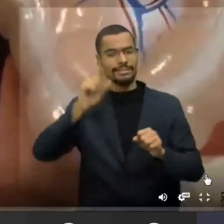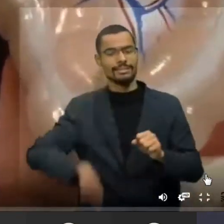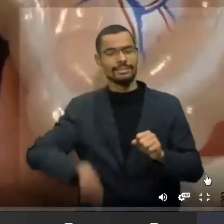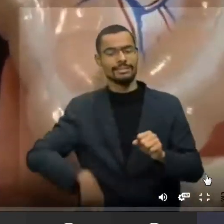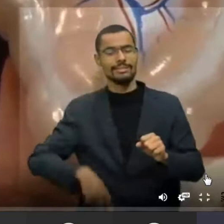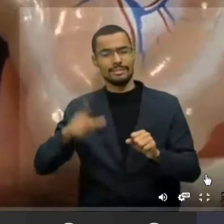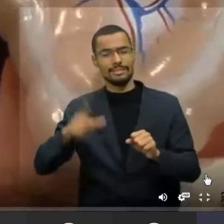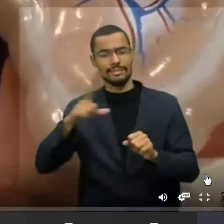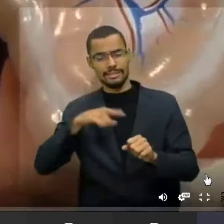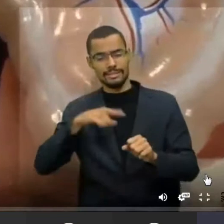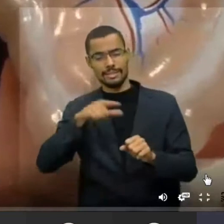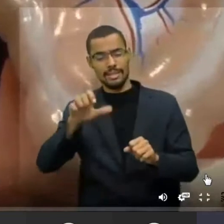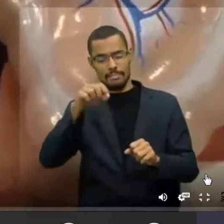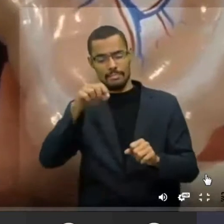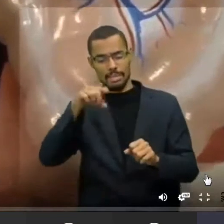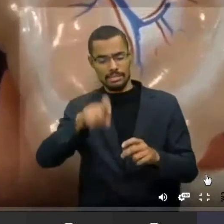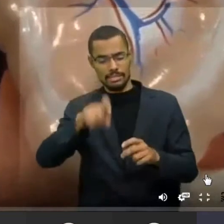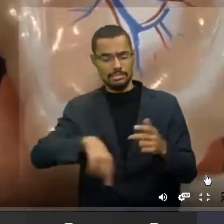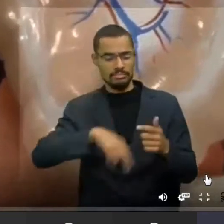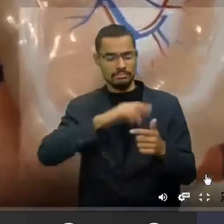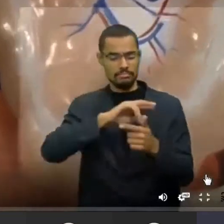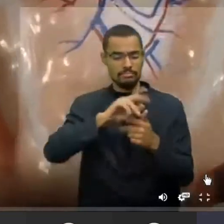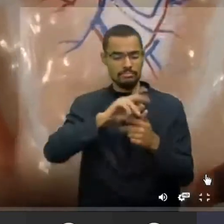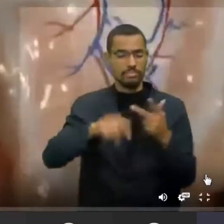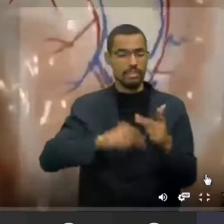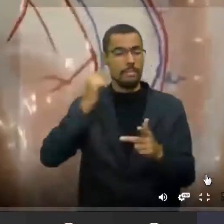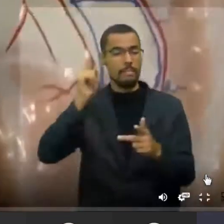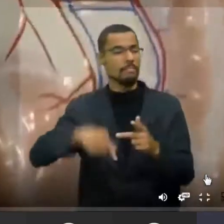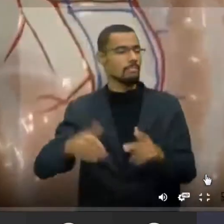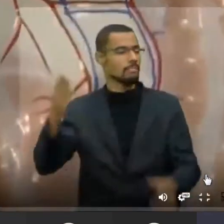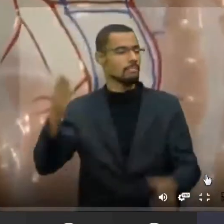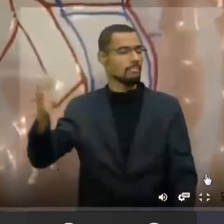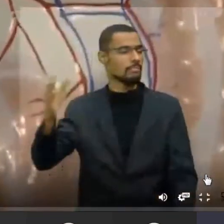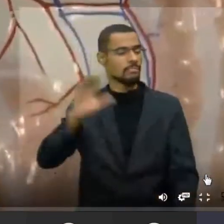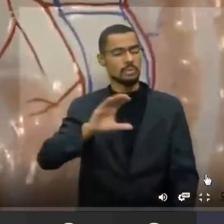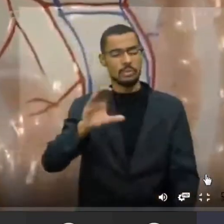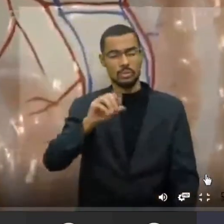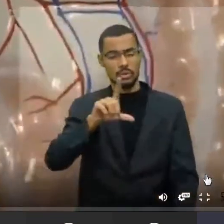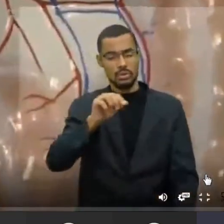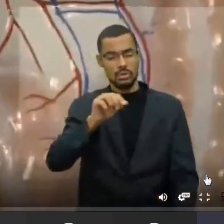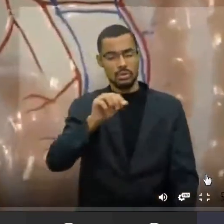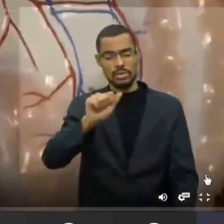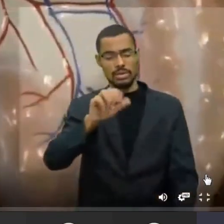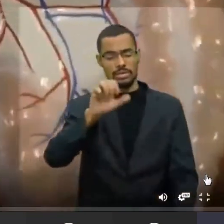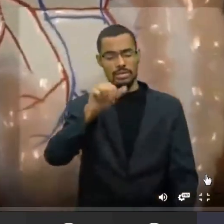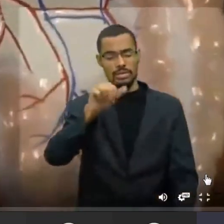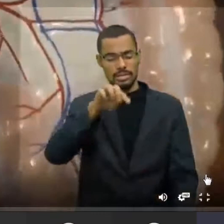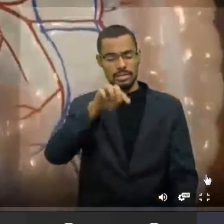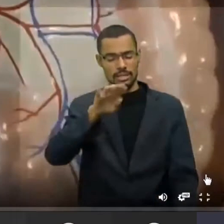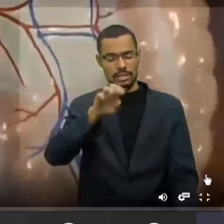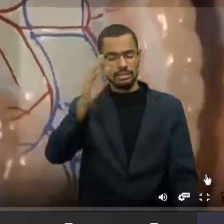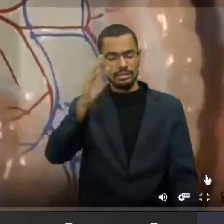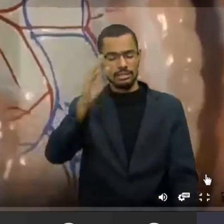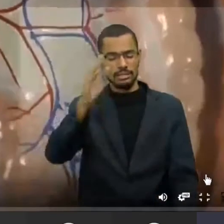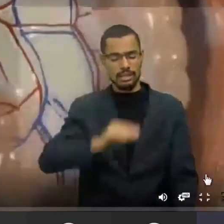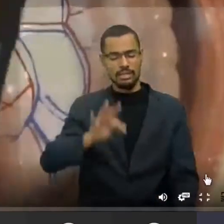tenho o seco, o apêndice, e aí eu tenho a formação dos cólons, cólon ascendente,